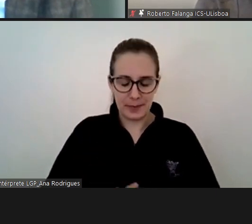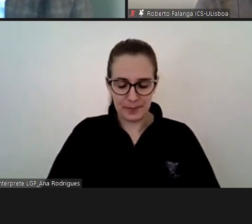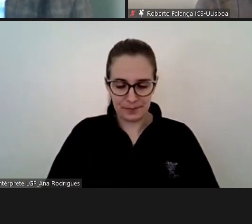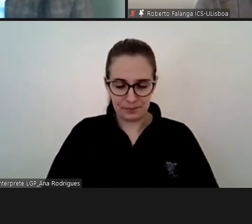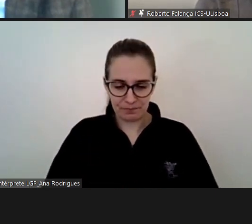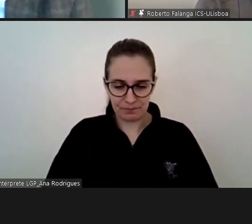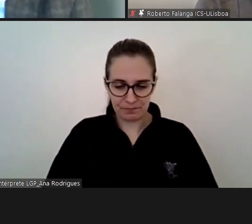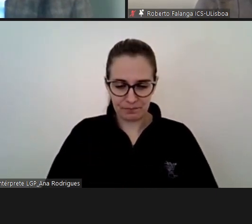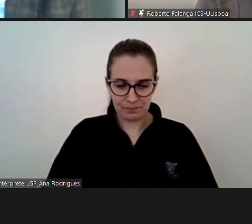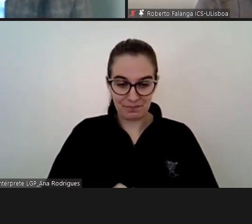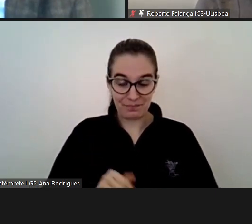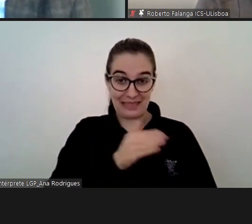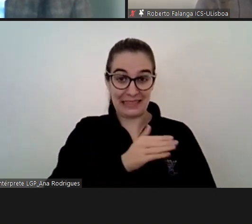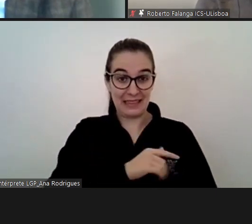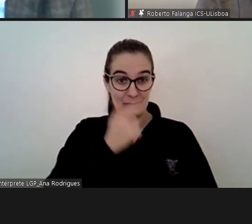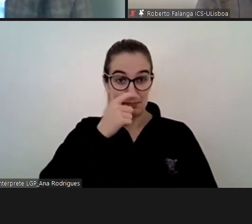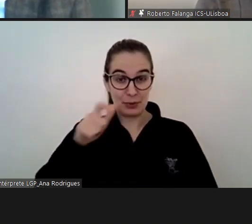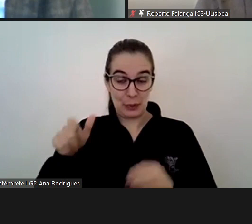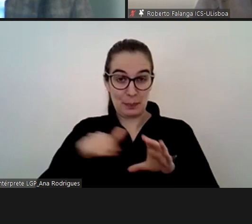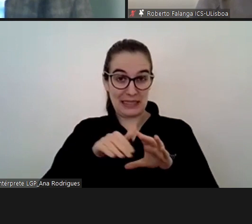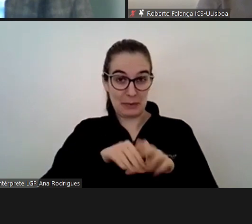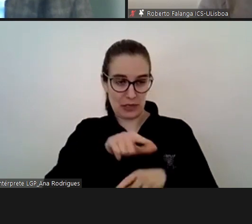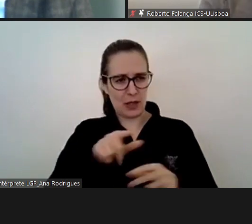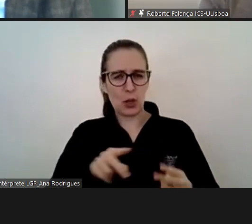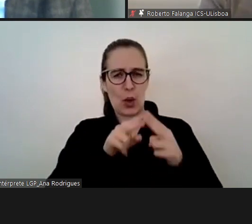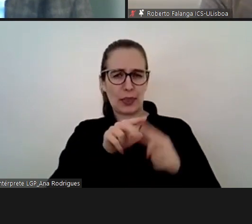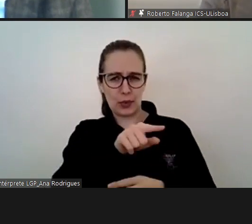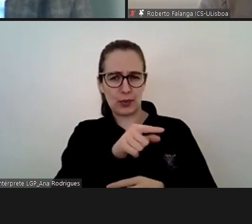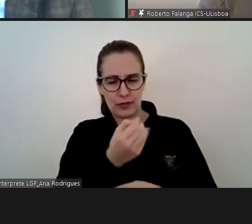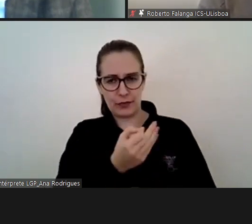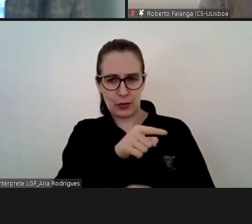os participantes desses encontros